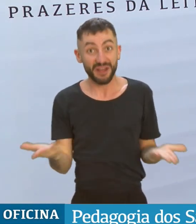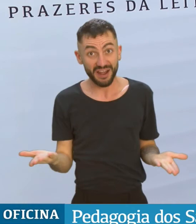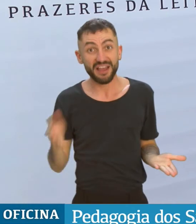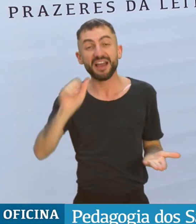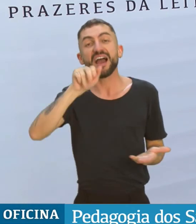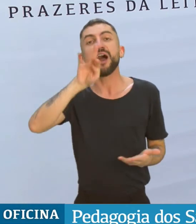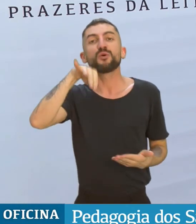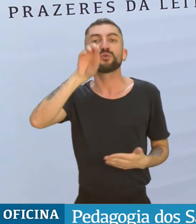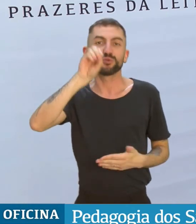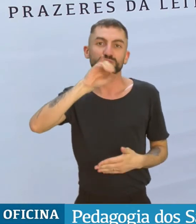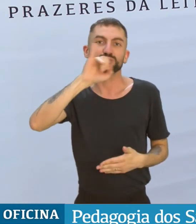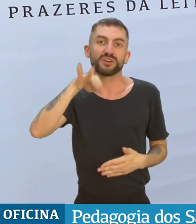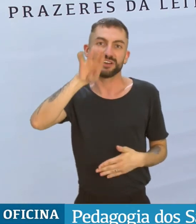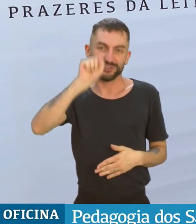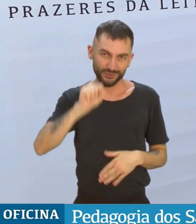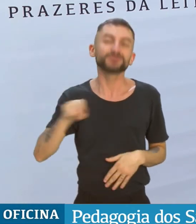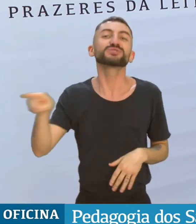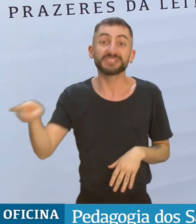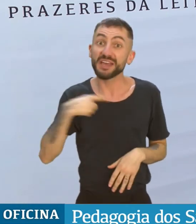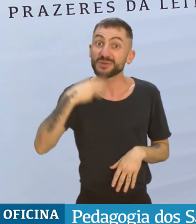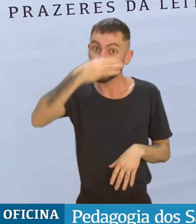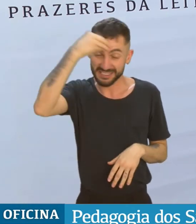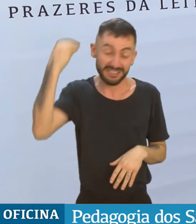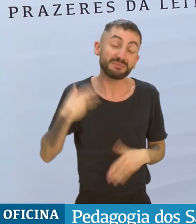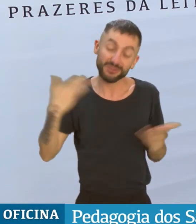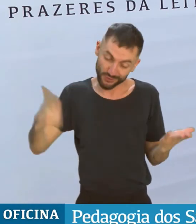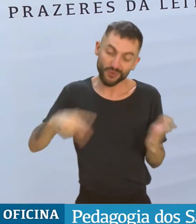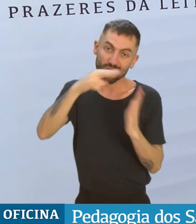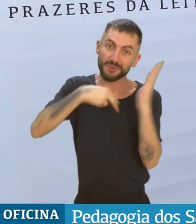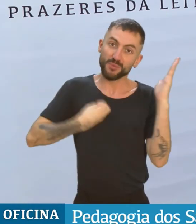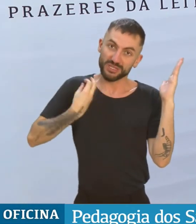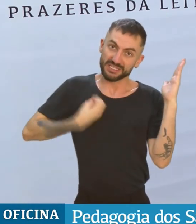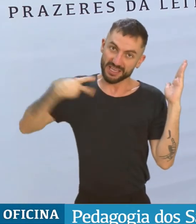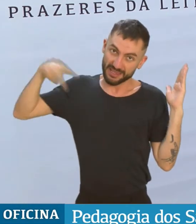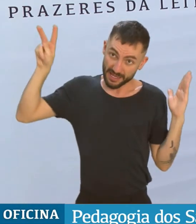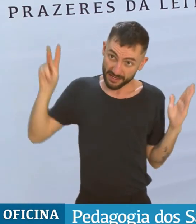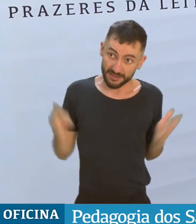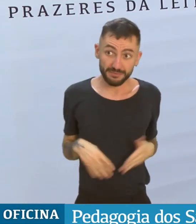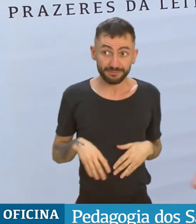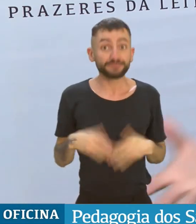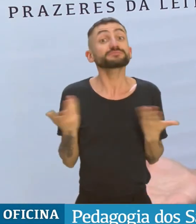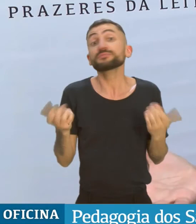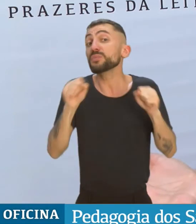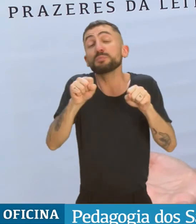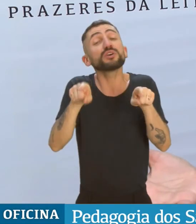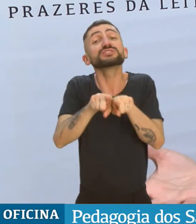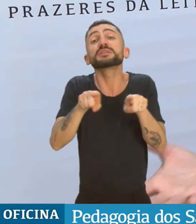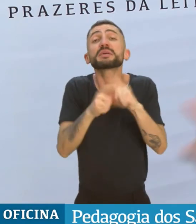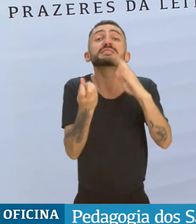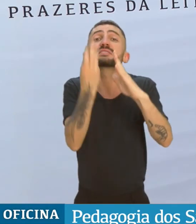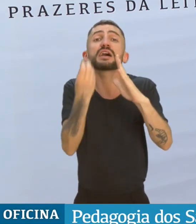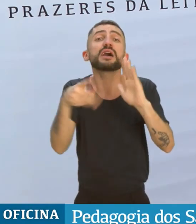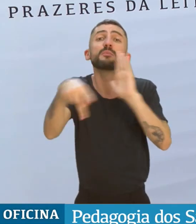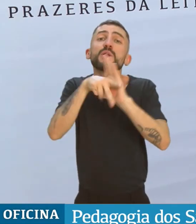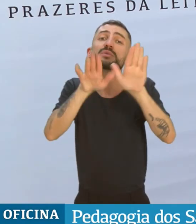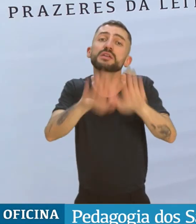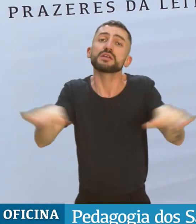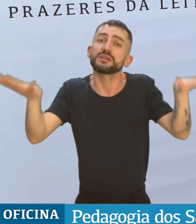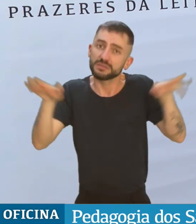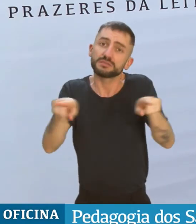Augusto dos Anjos, coitado. Quase esqueci aqui. Mas pode ser infantil, um sarauzinho, né?